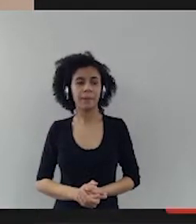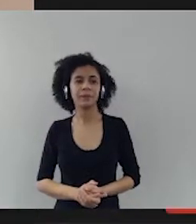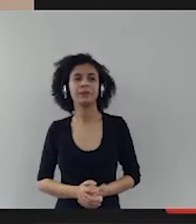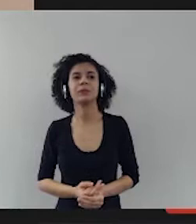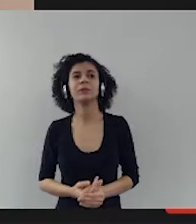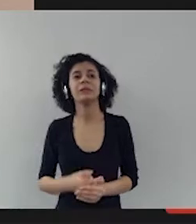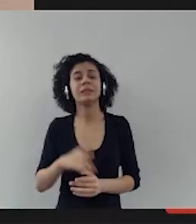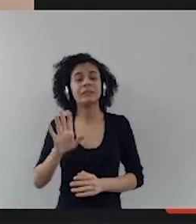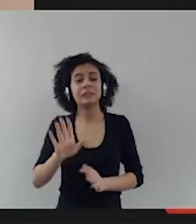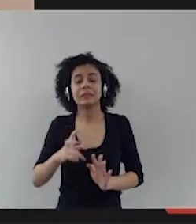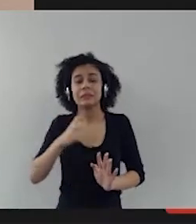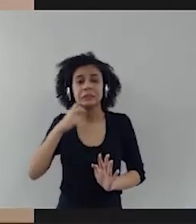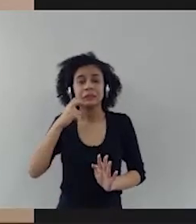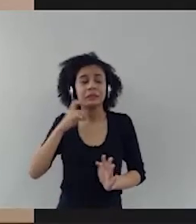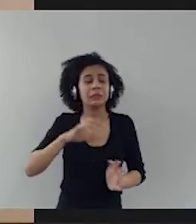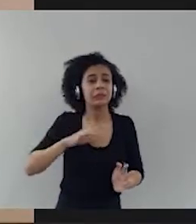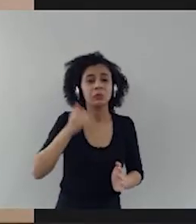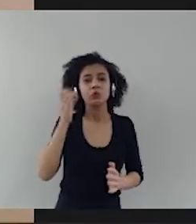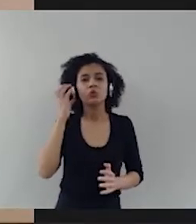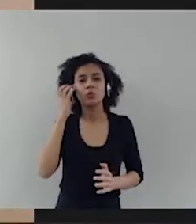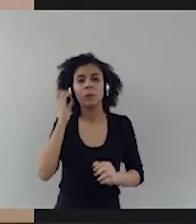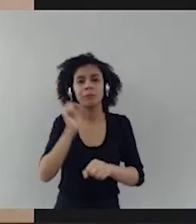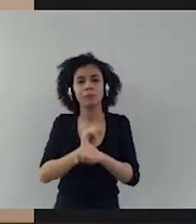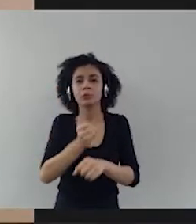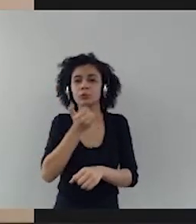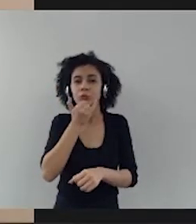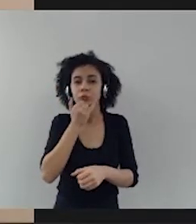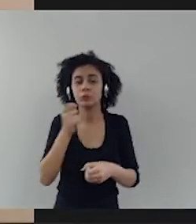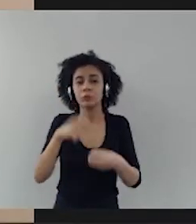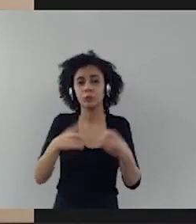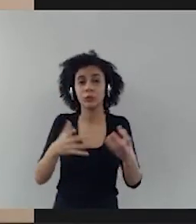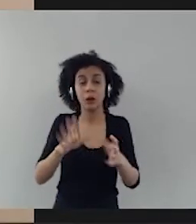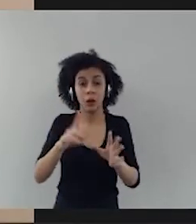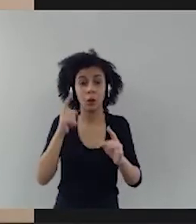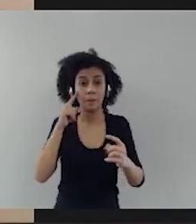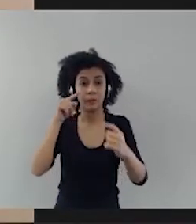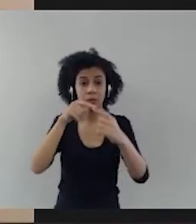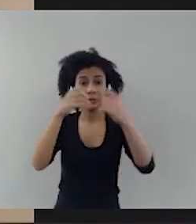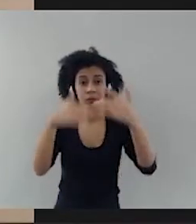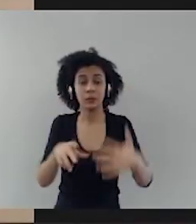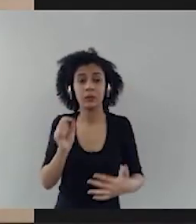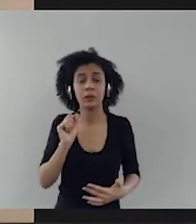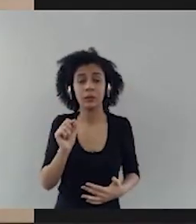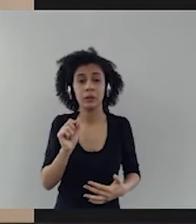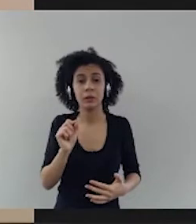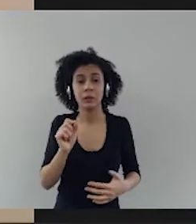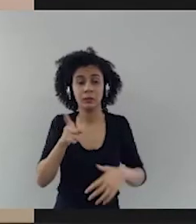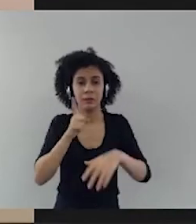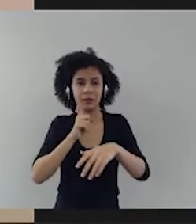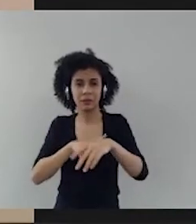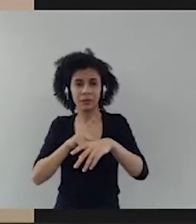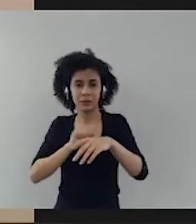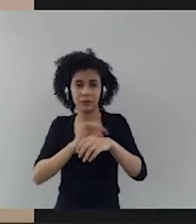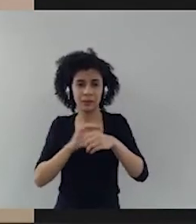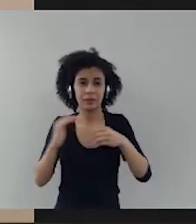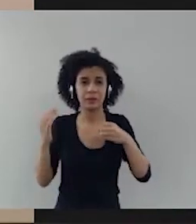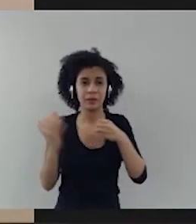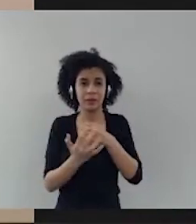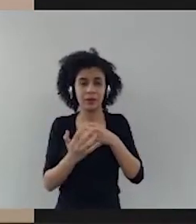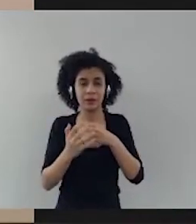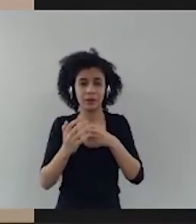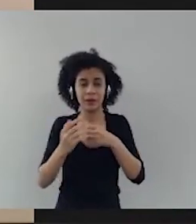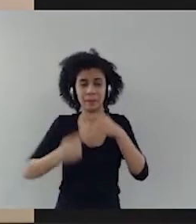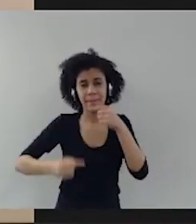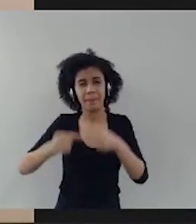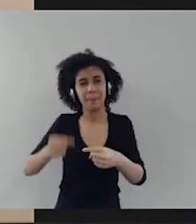estratégia, uma vergonha mundial na questão do saneamento. E assim, de forma muito objetiva, né? Nós estamos, durante a fase da pandemia, o Congresso está